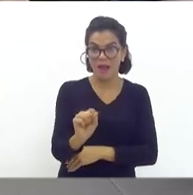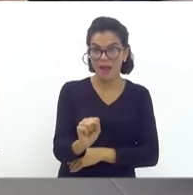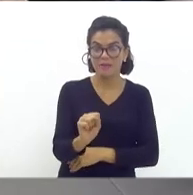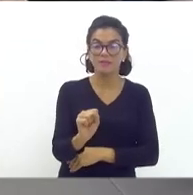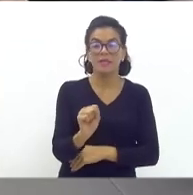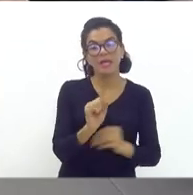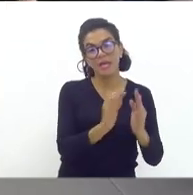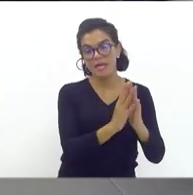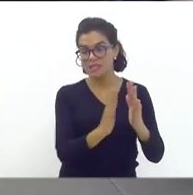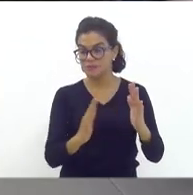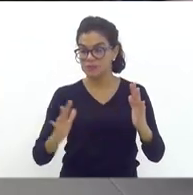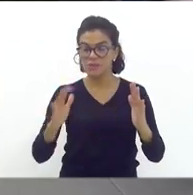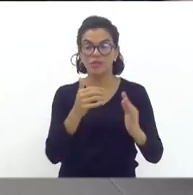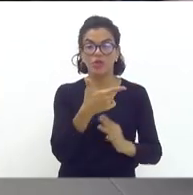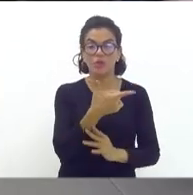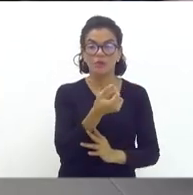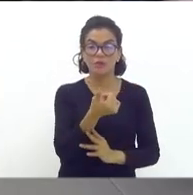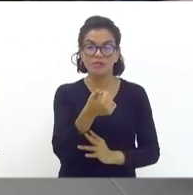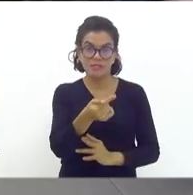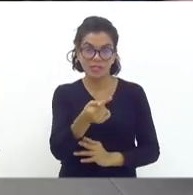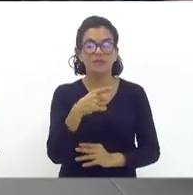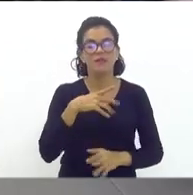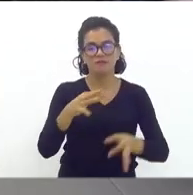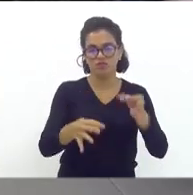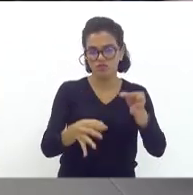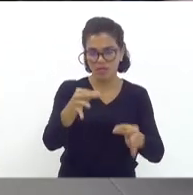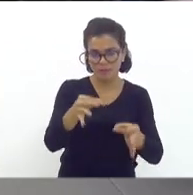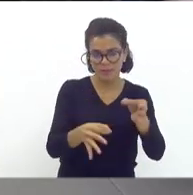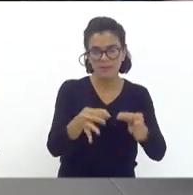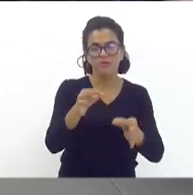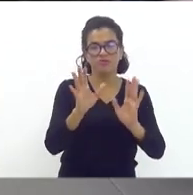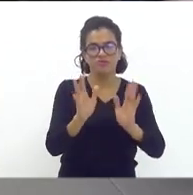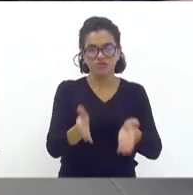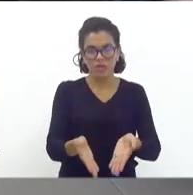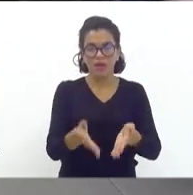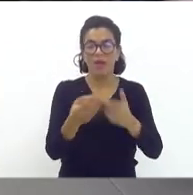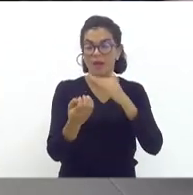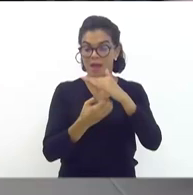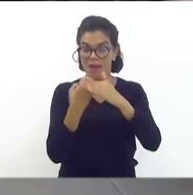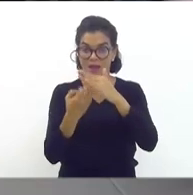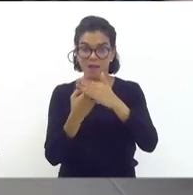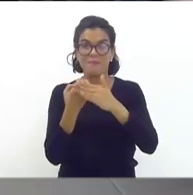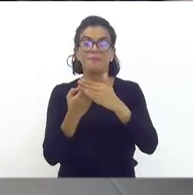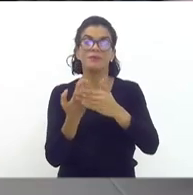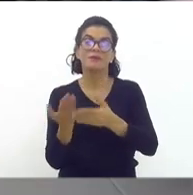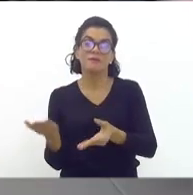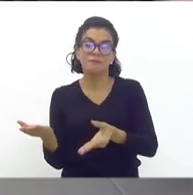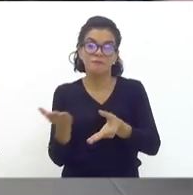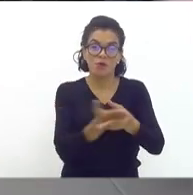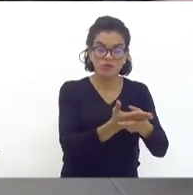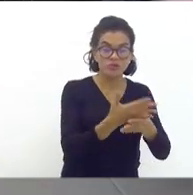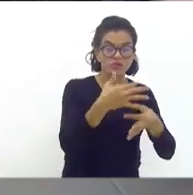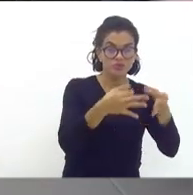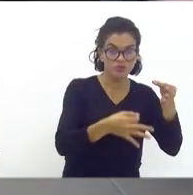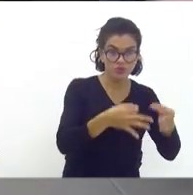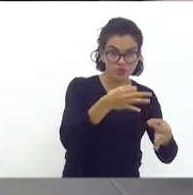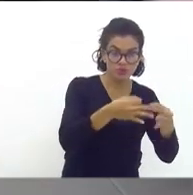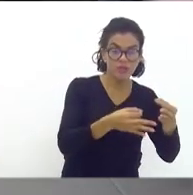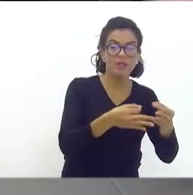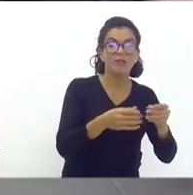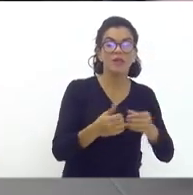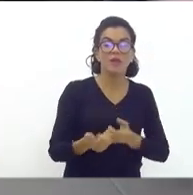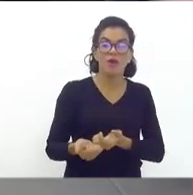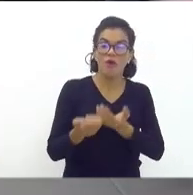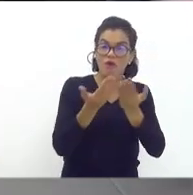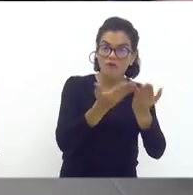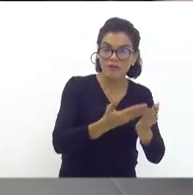esse processo de 2017 houve um julgamento a concessionária recorreu a justiça depois ofereceu